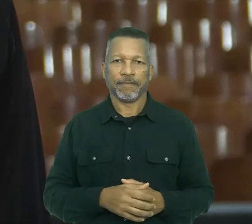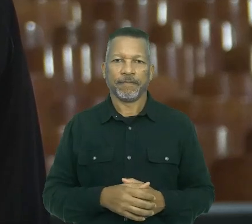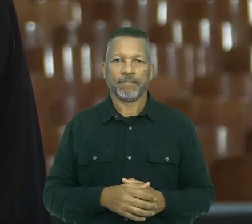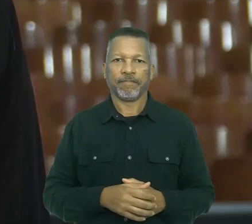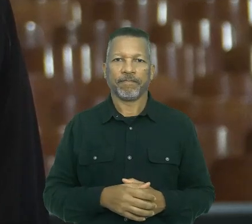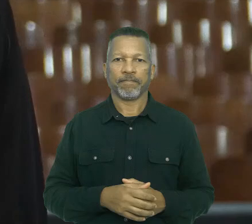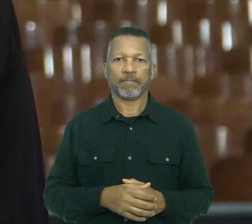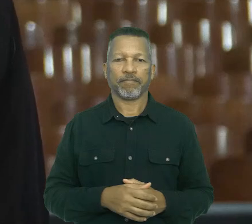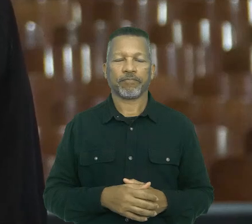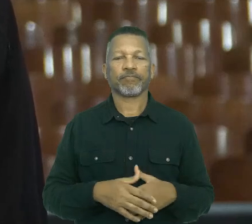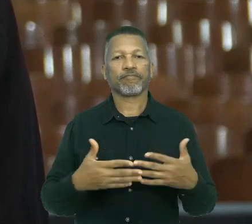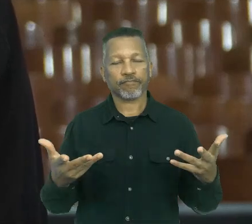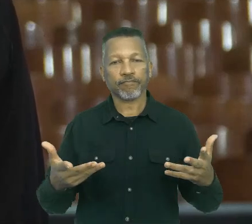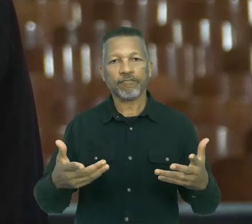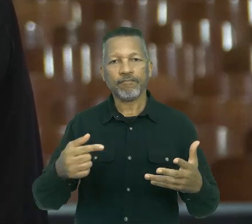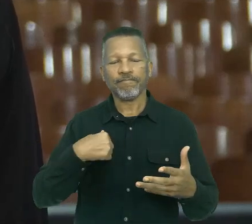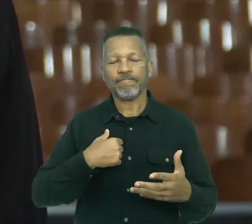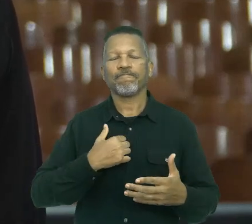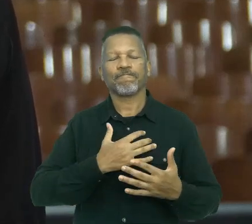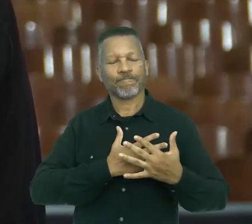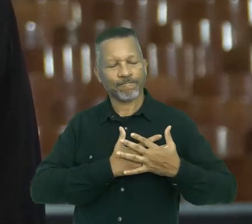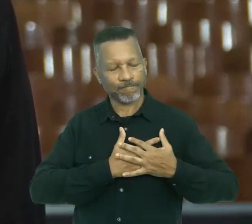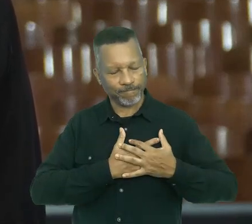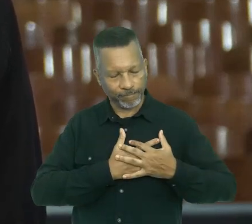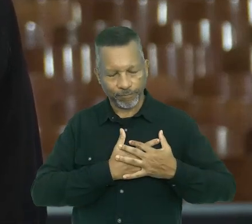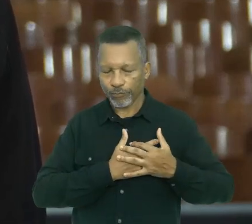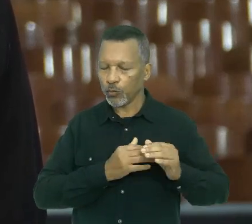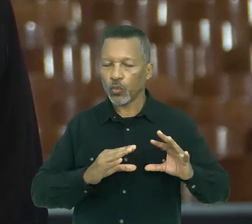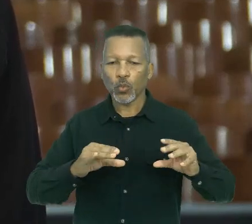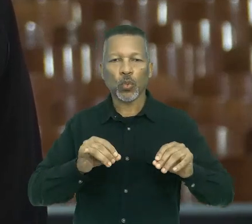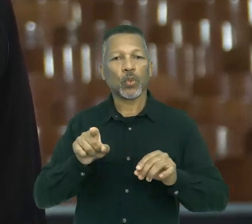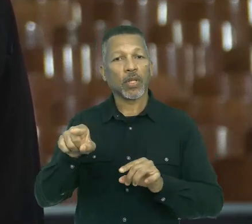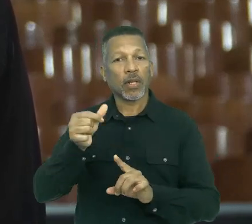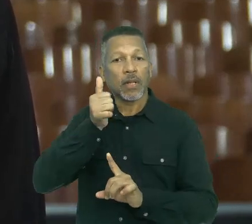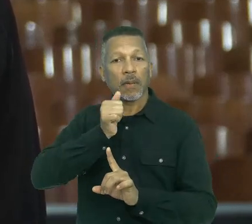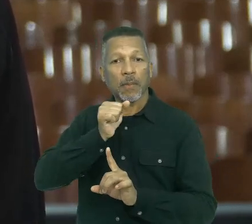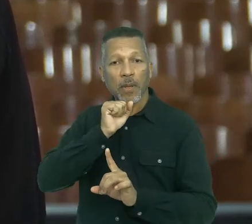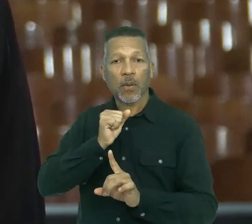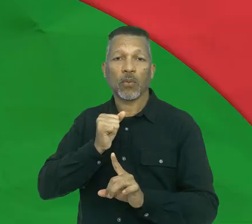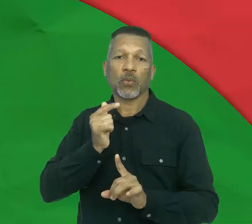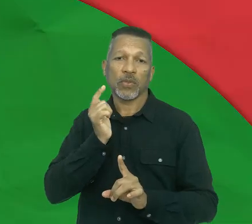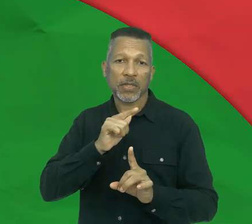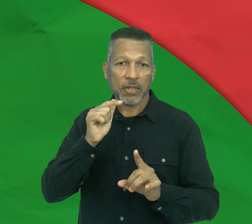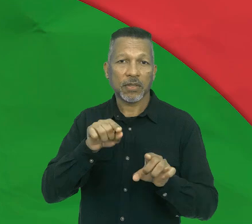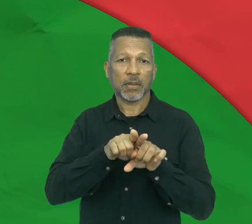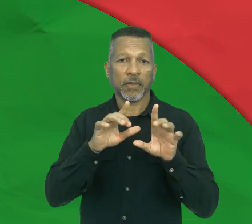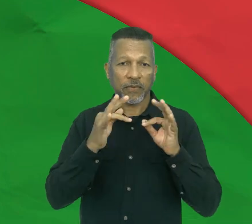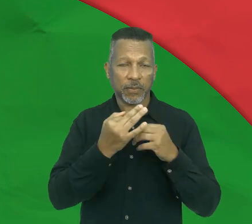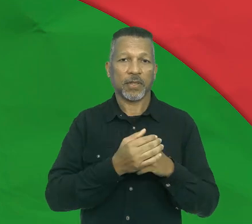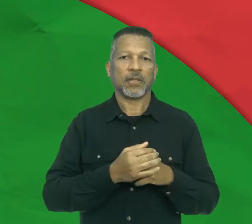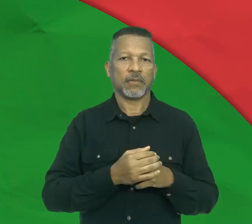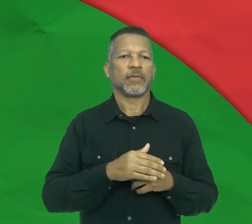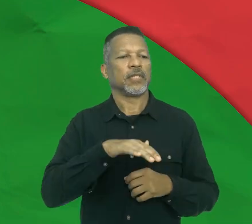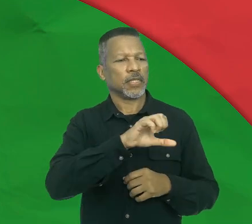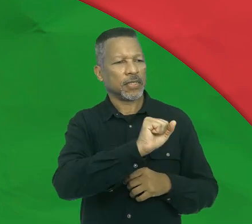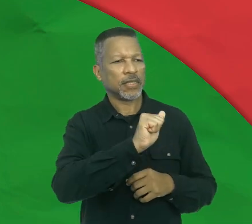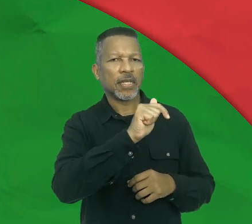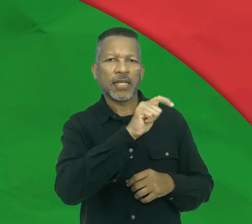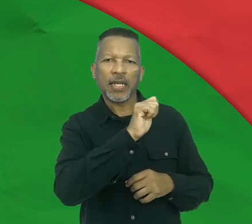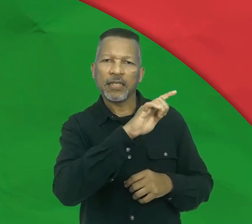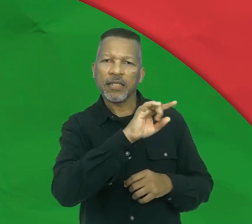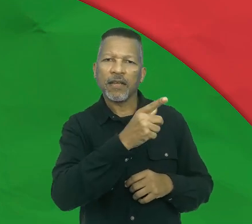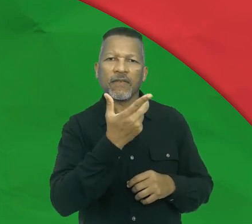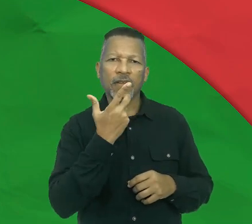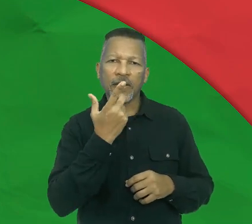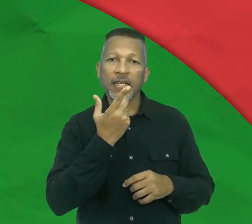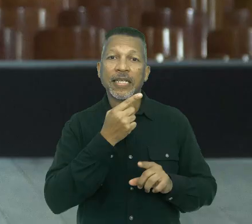E a gente tem muita gratidão por tudo que ela conseguiu, por tudo que a nossa família conseguiu. Salete conta que a mãe